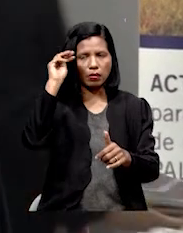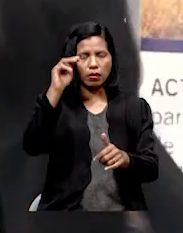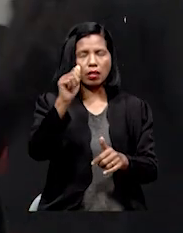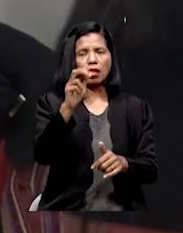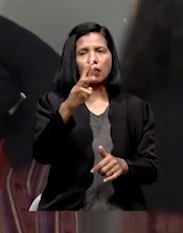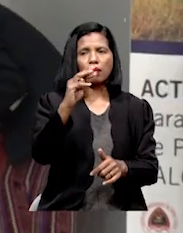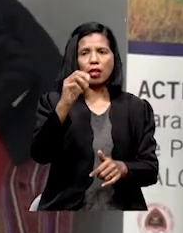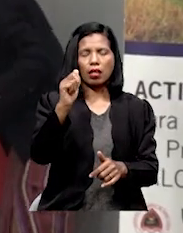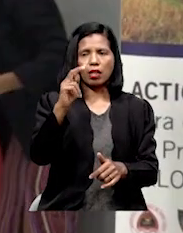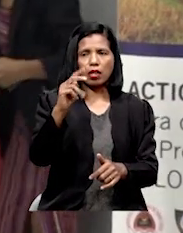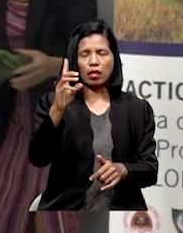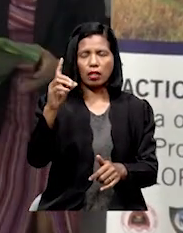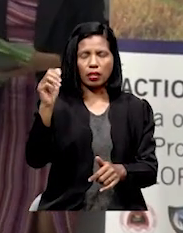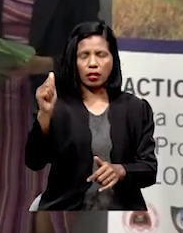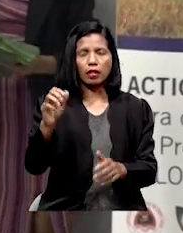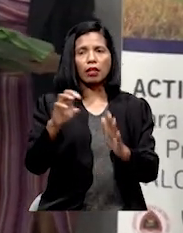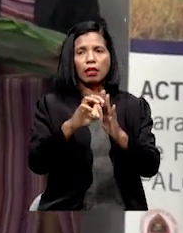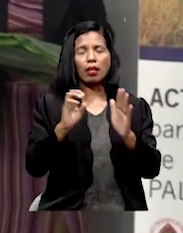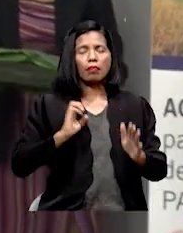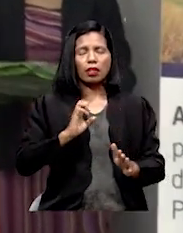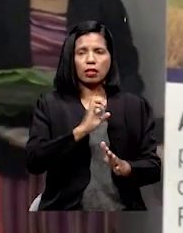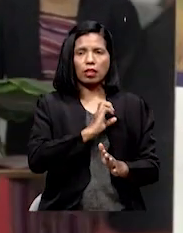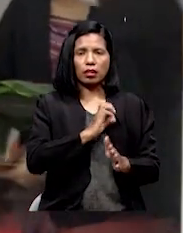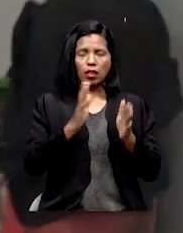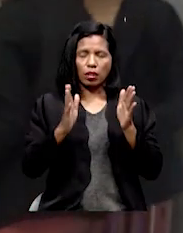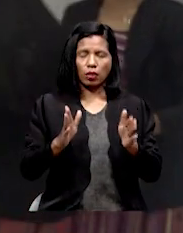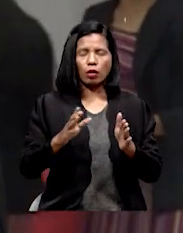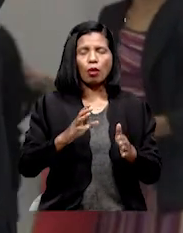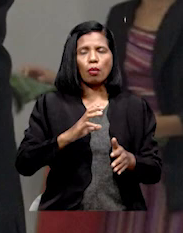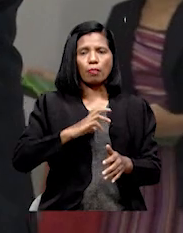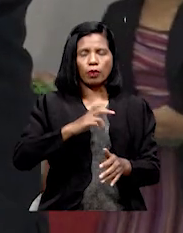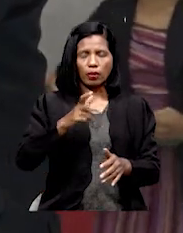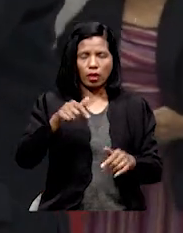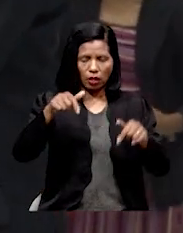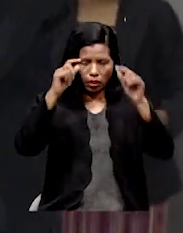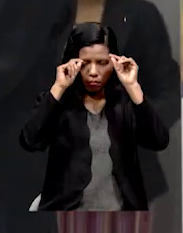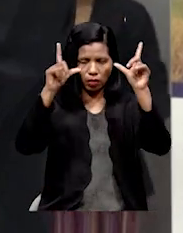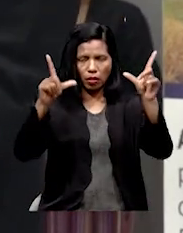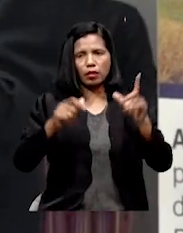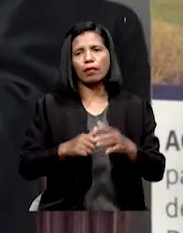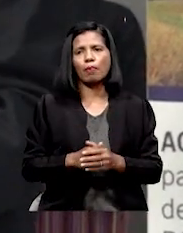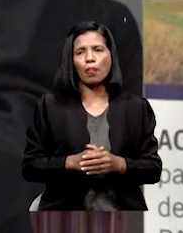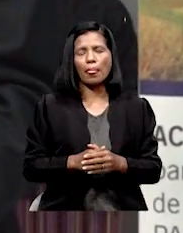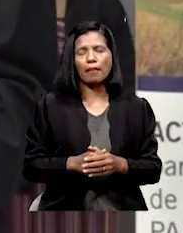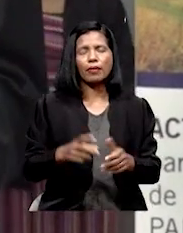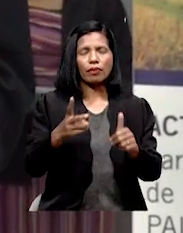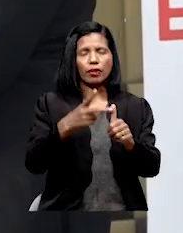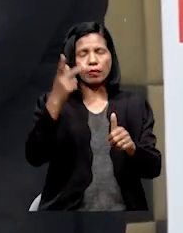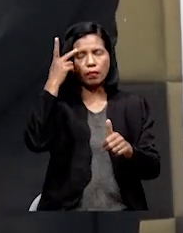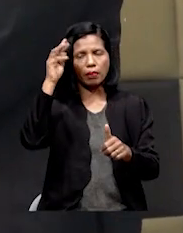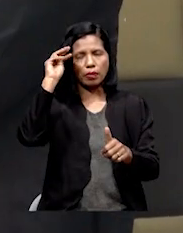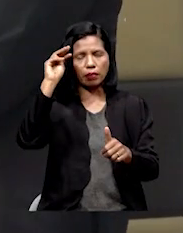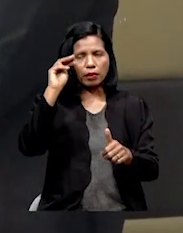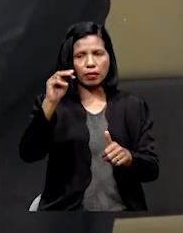dos Santos, no Embaixador Portugal e Timor-Leste, José Pedro Massado Vieira. A foi no lançamento Vice-Primeiro-Ministro no Ministro